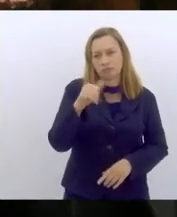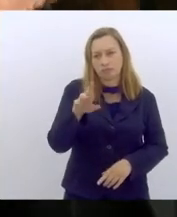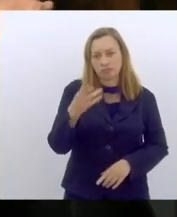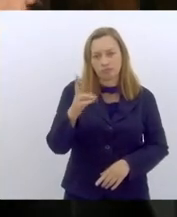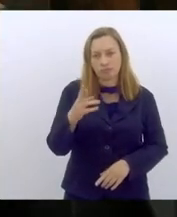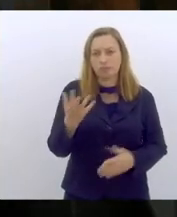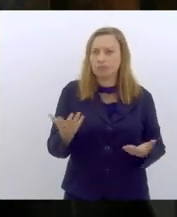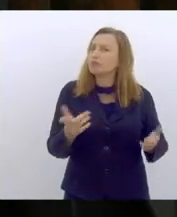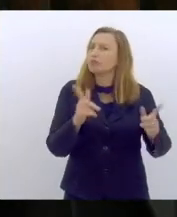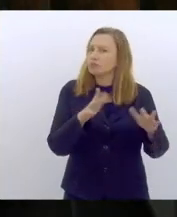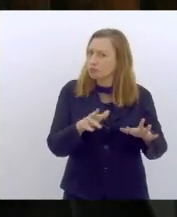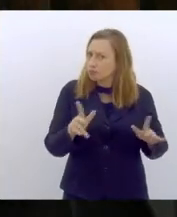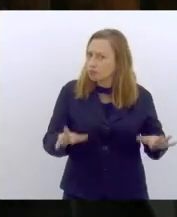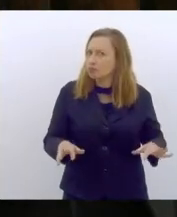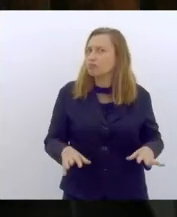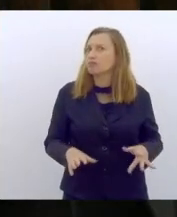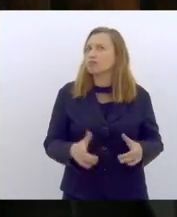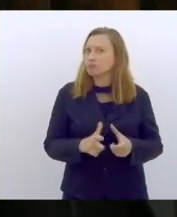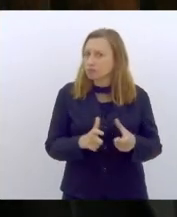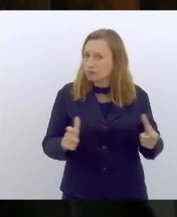diferença brutal